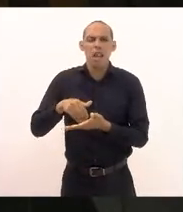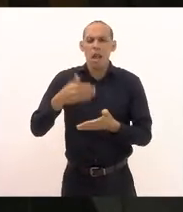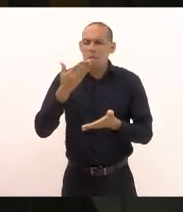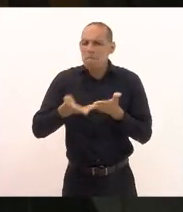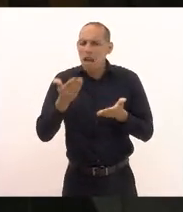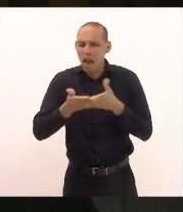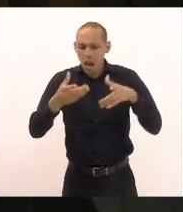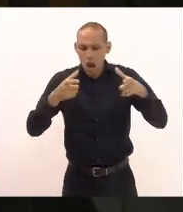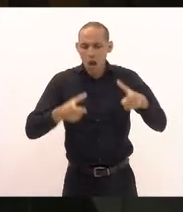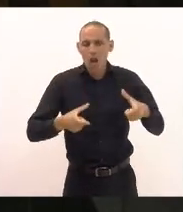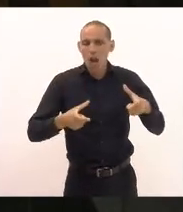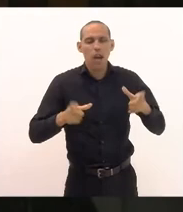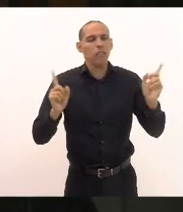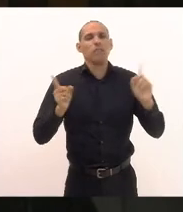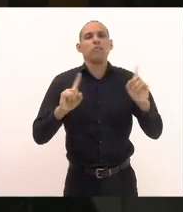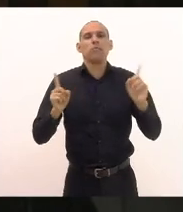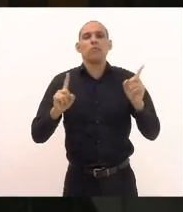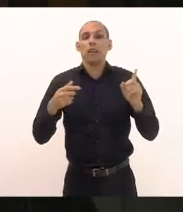no microfone,